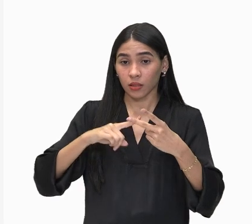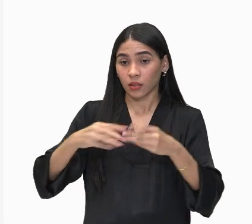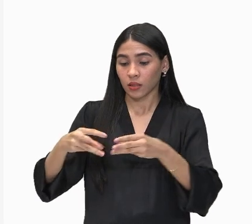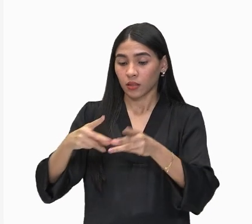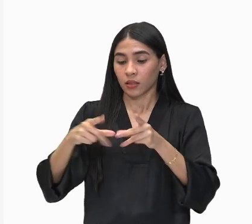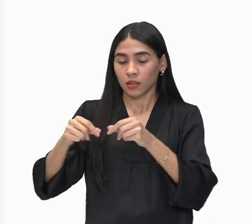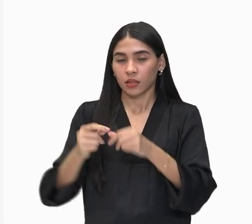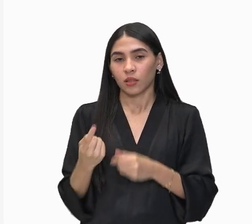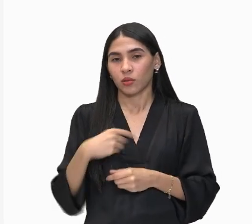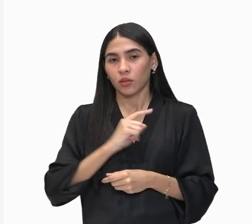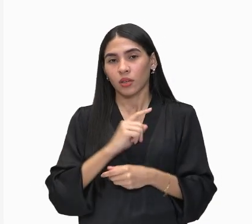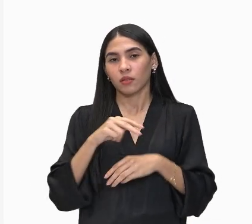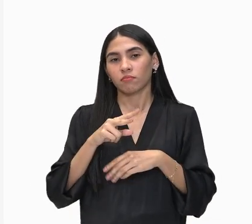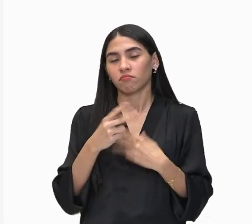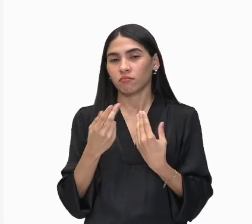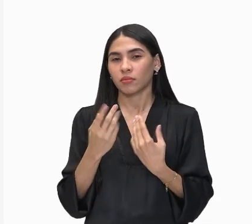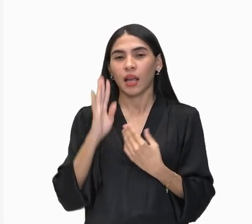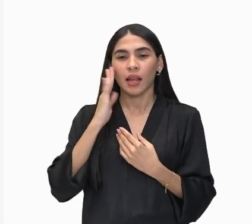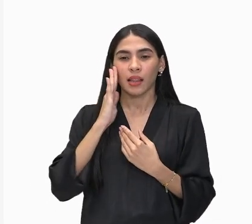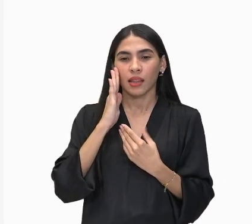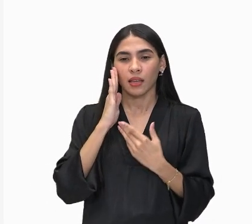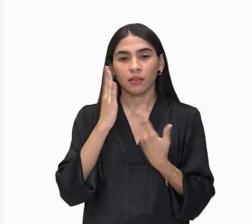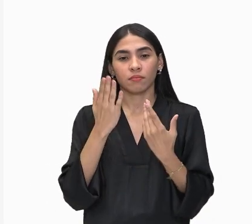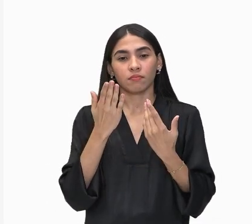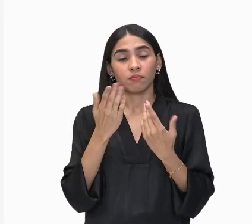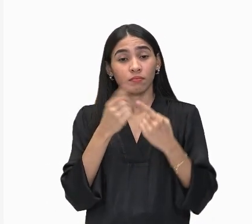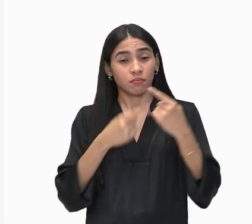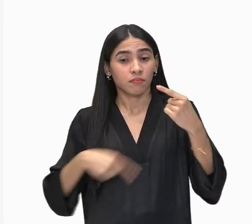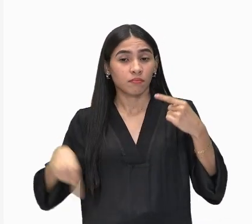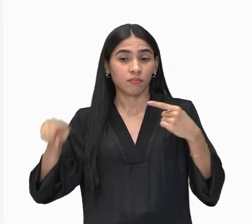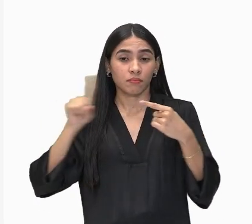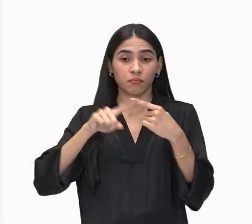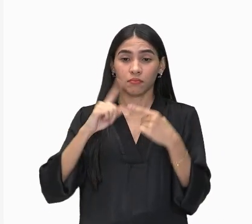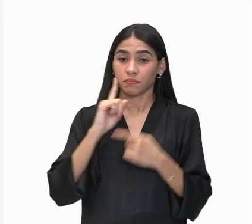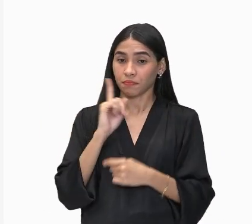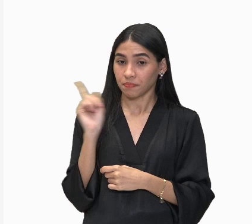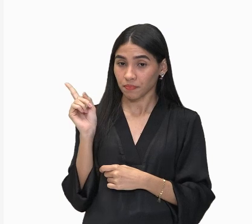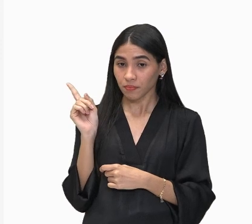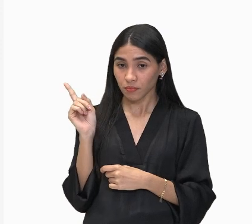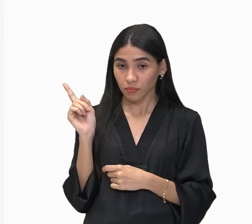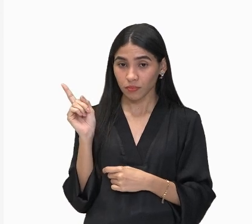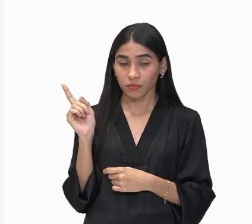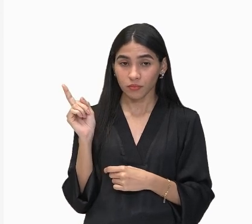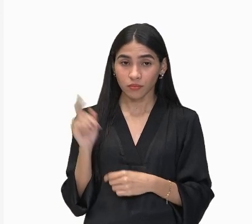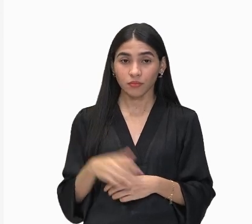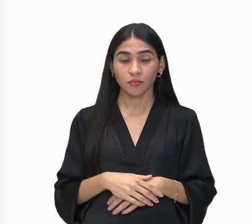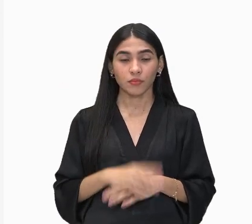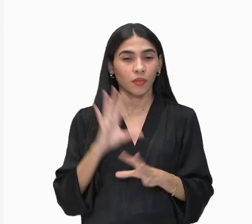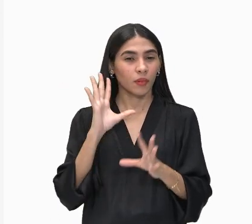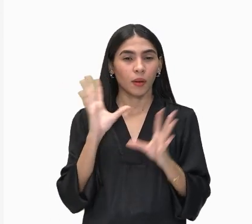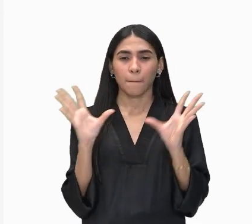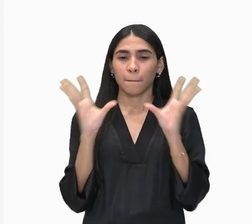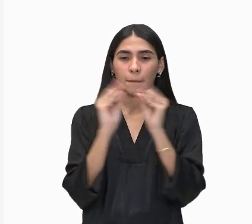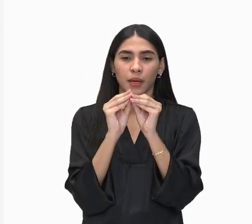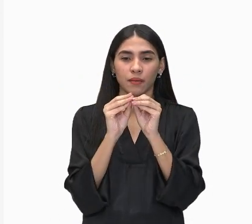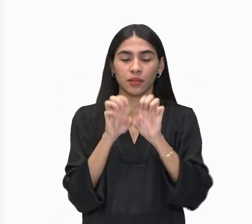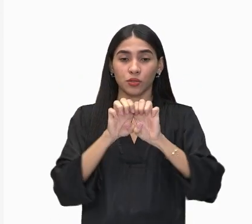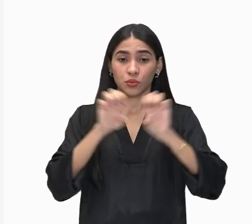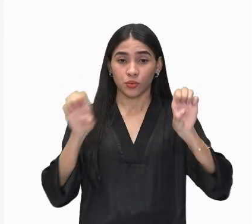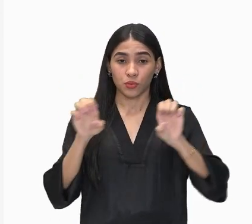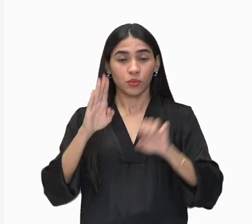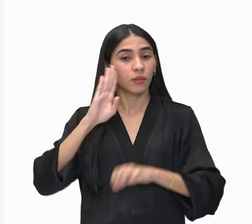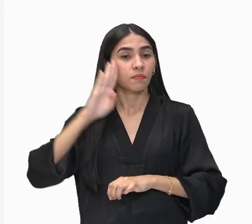um pouquinho desse ciclo, apresentando brevemente aí uma estrutura esquemática